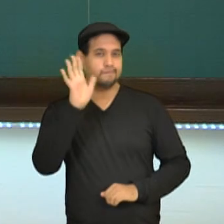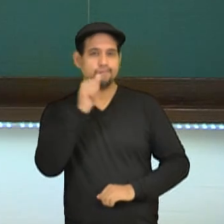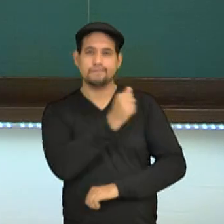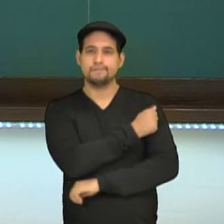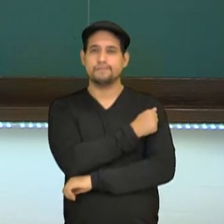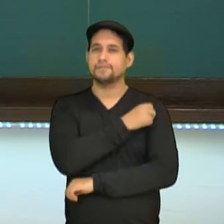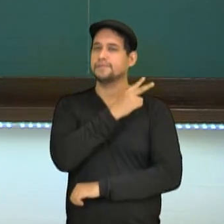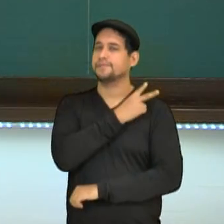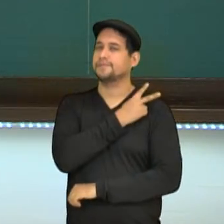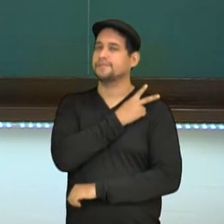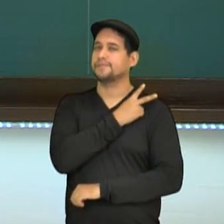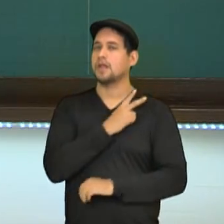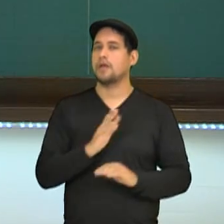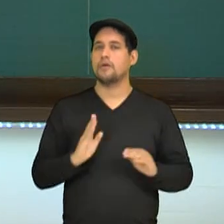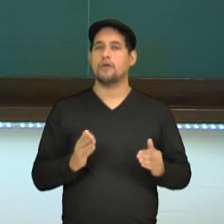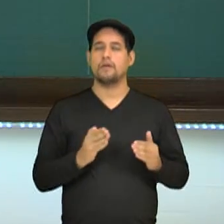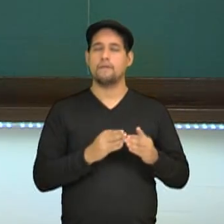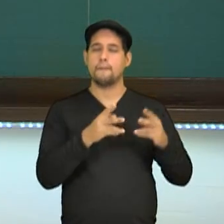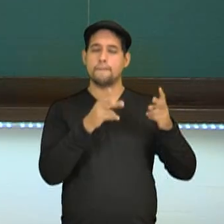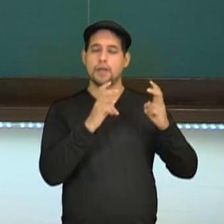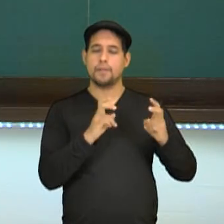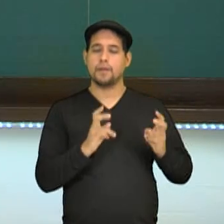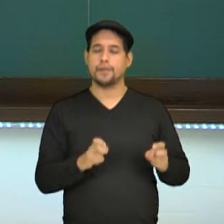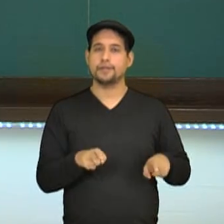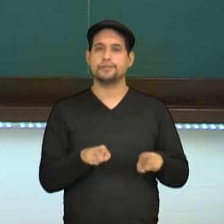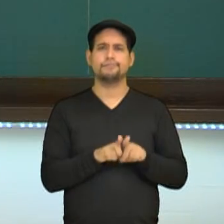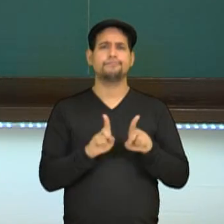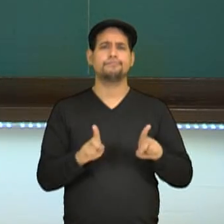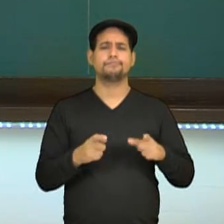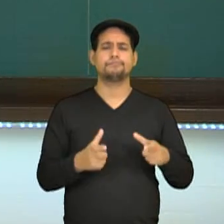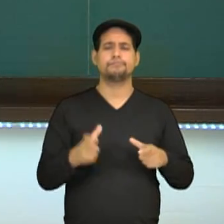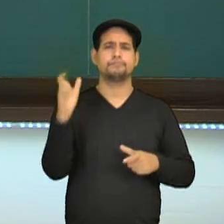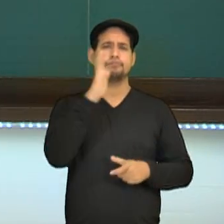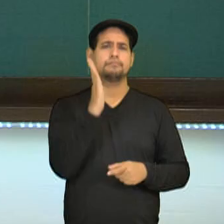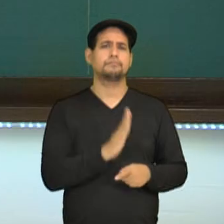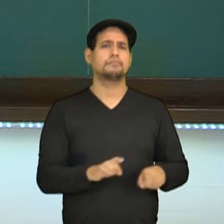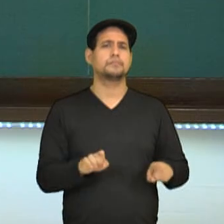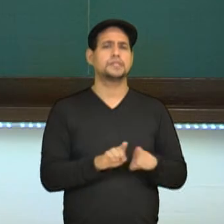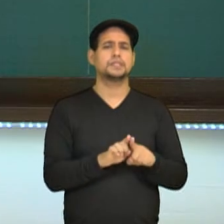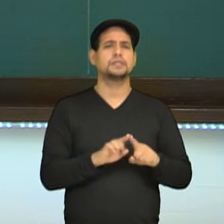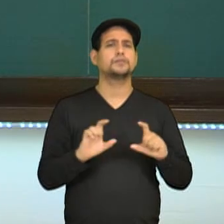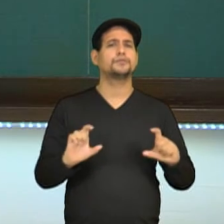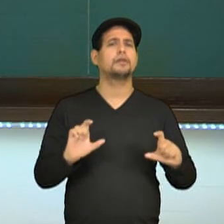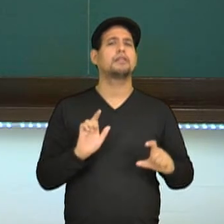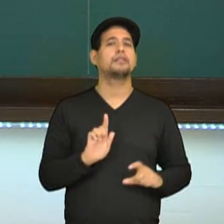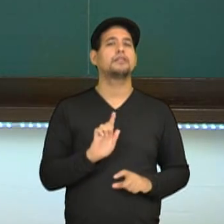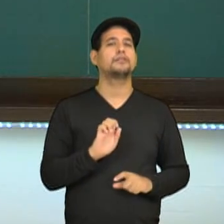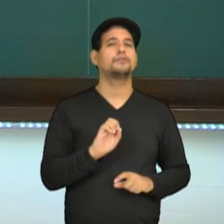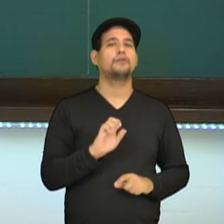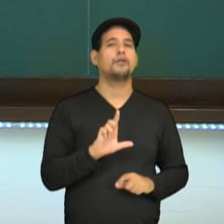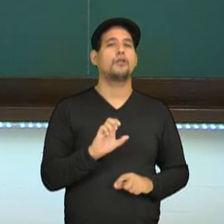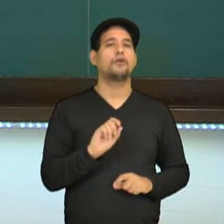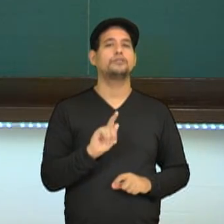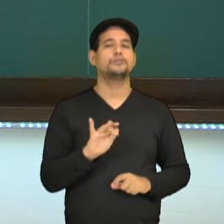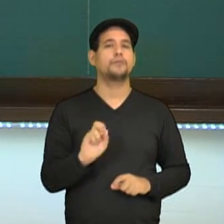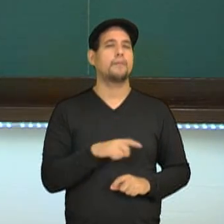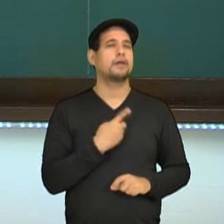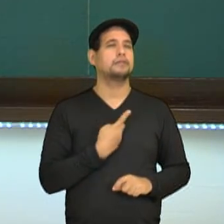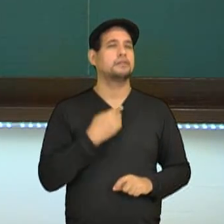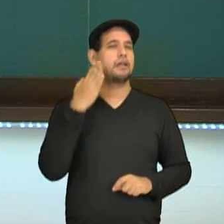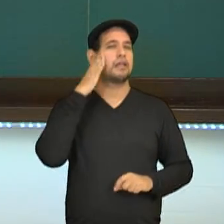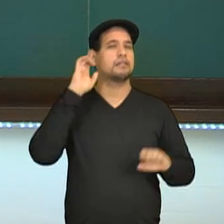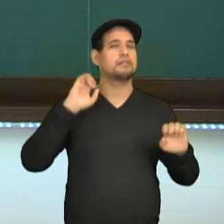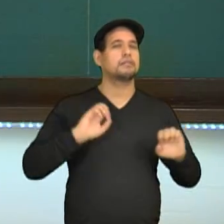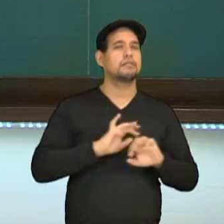Olá, estudantes da segunda série, vamos analisar um pouco sobre o território brasileiro dentro do aspecto geológico. Para entendermos o